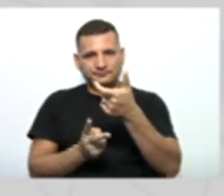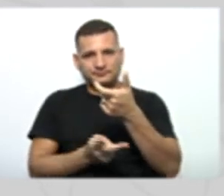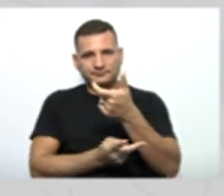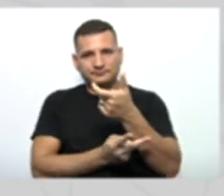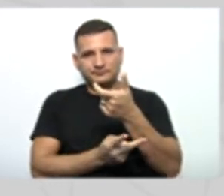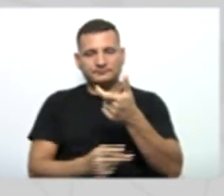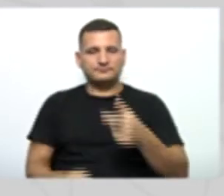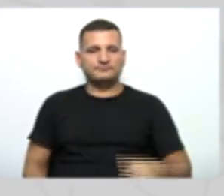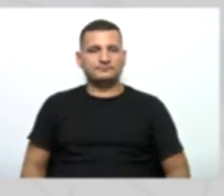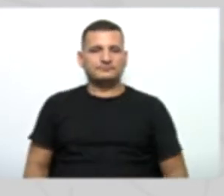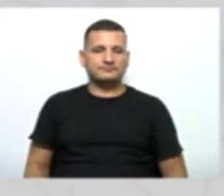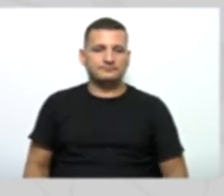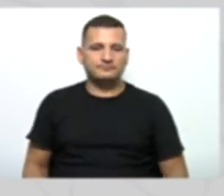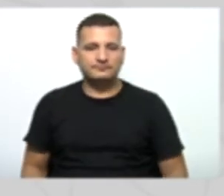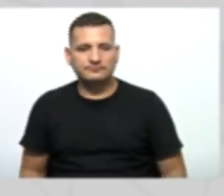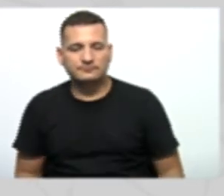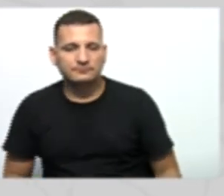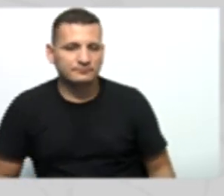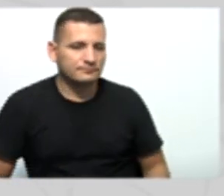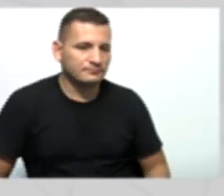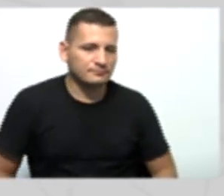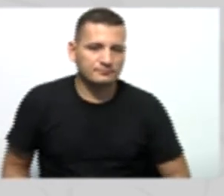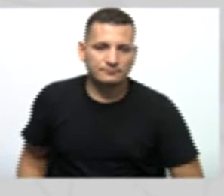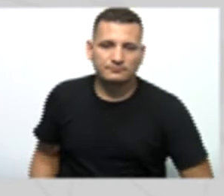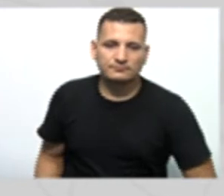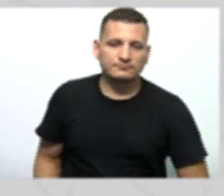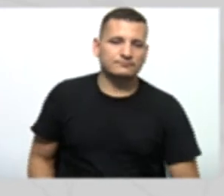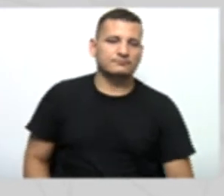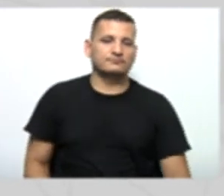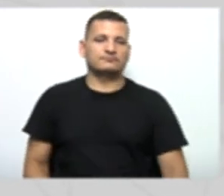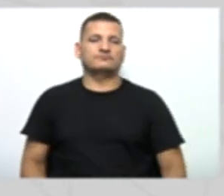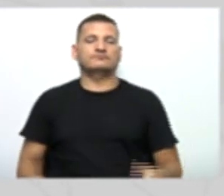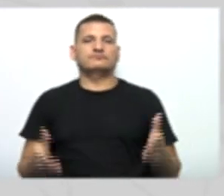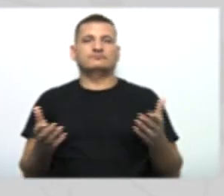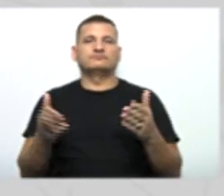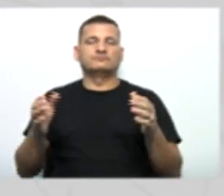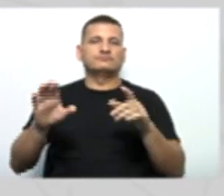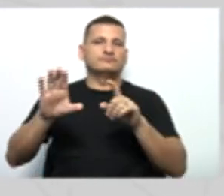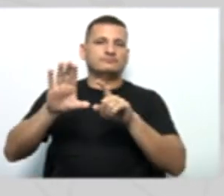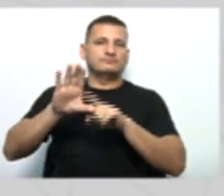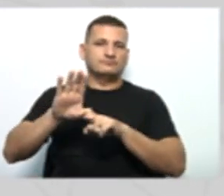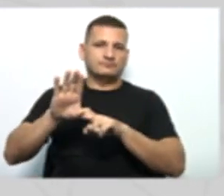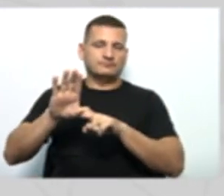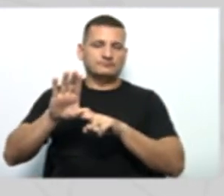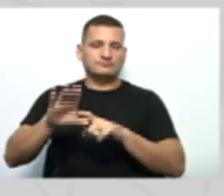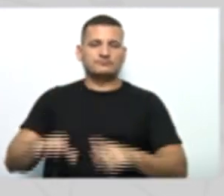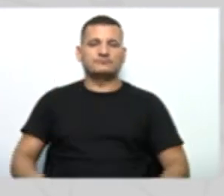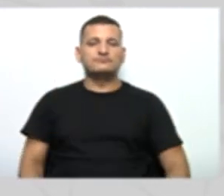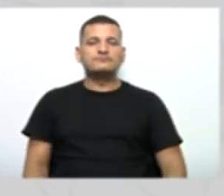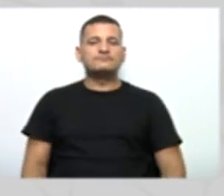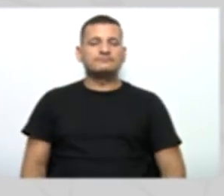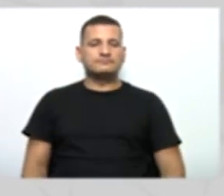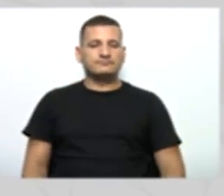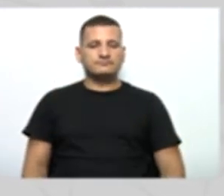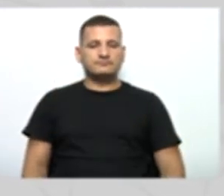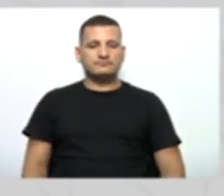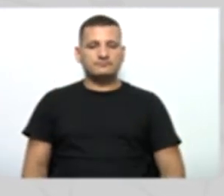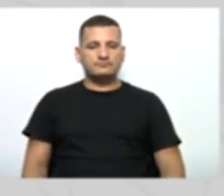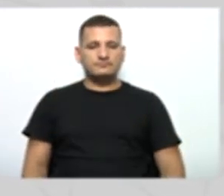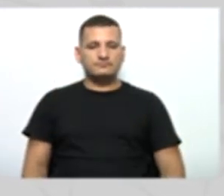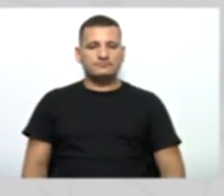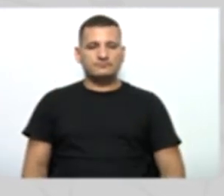que? A dependência. Quer dizer o que, ó? É o